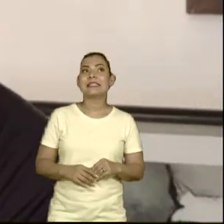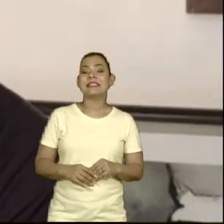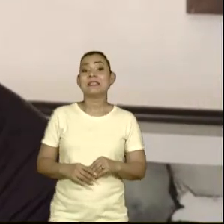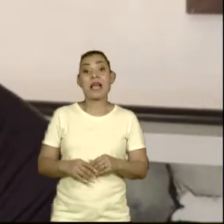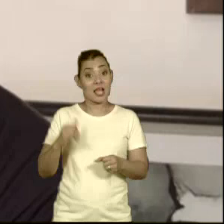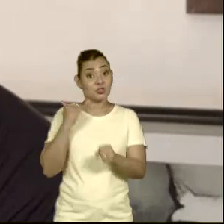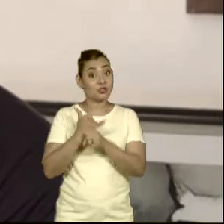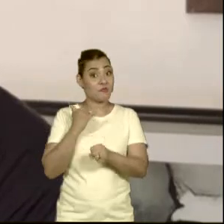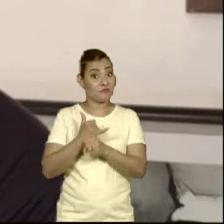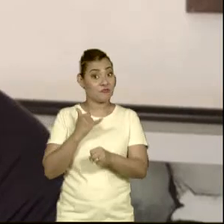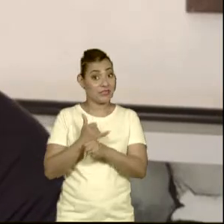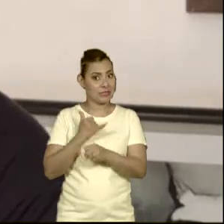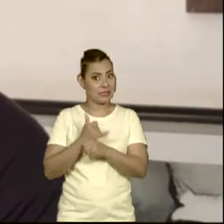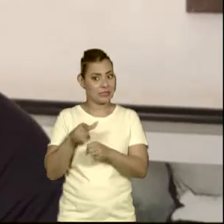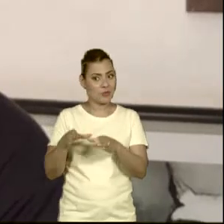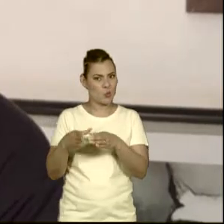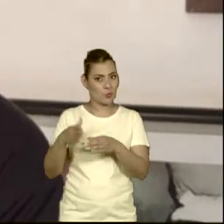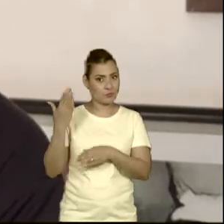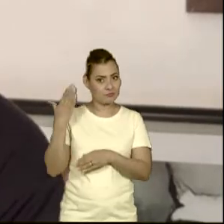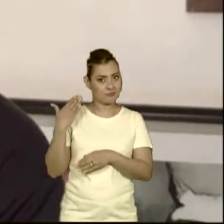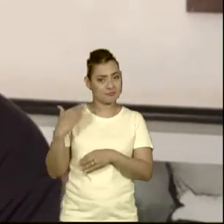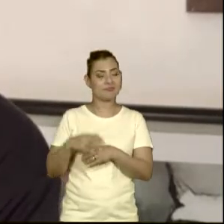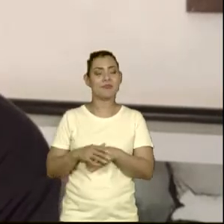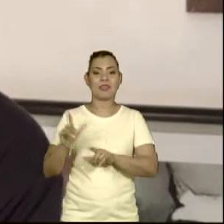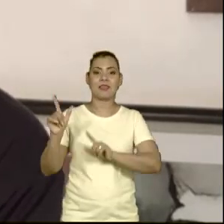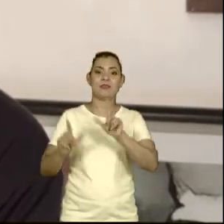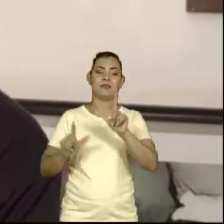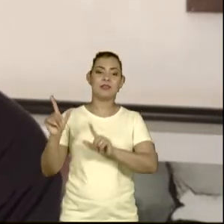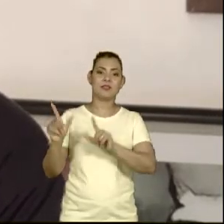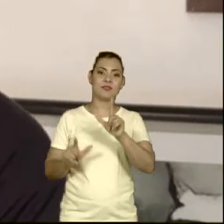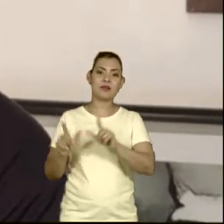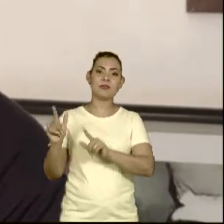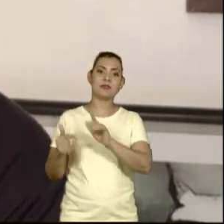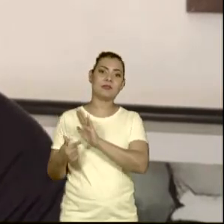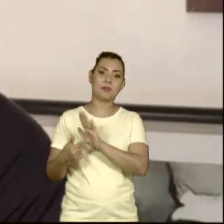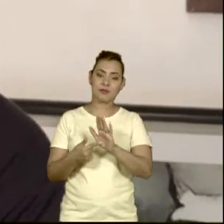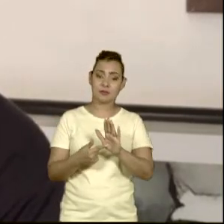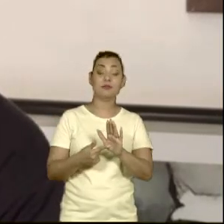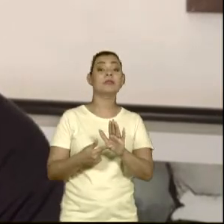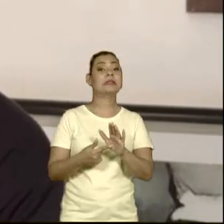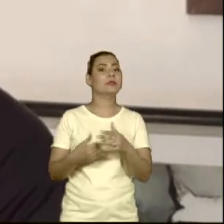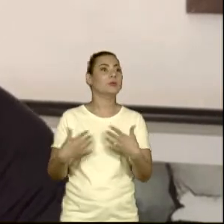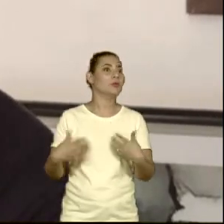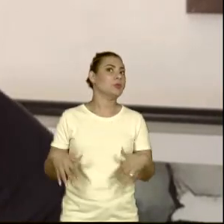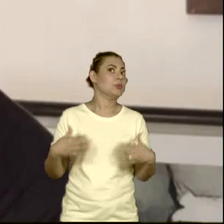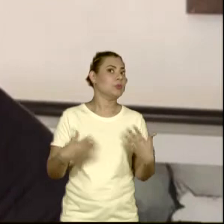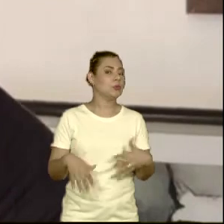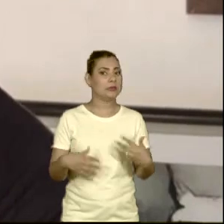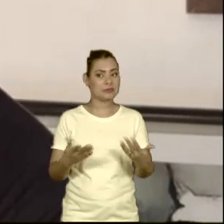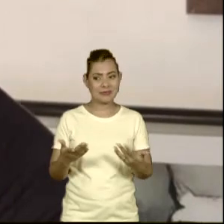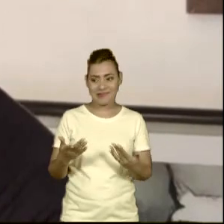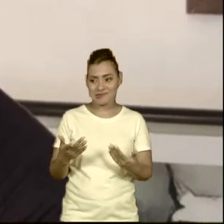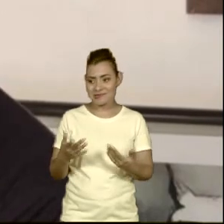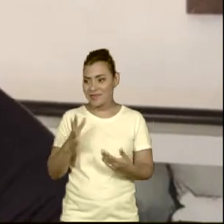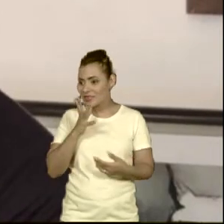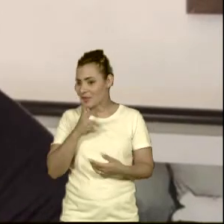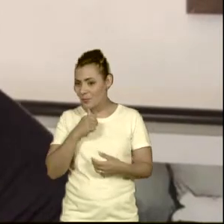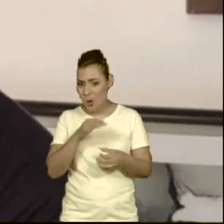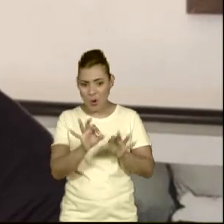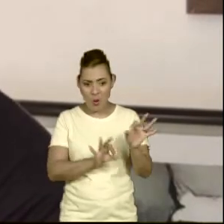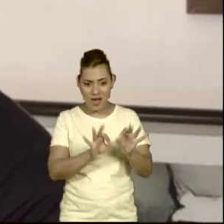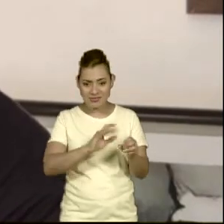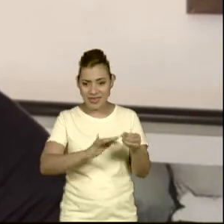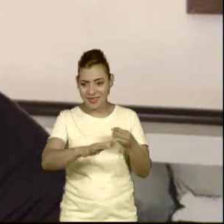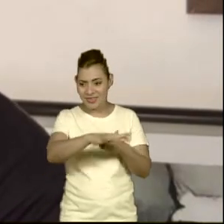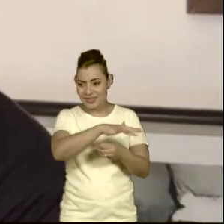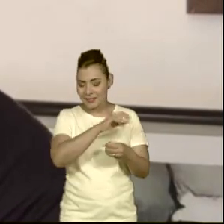a chefia de então, na época, na TV, caiu uma ficha preocupante para eles. Eles falaram, peraí, o Ilha demora muito a ser montado,